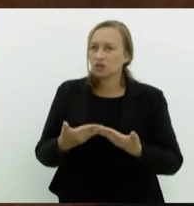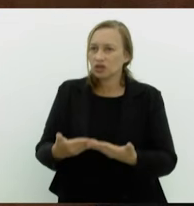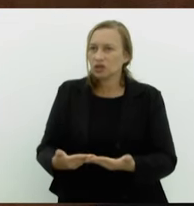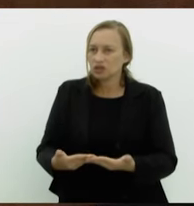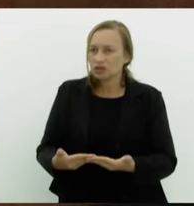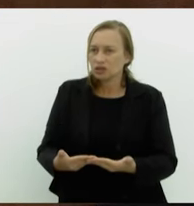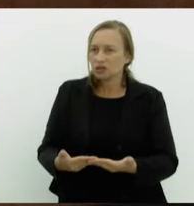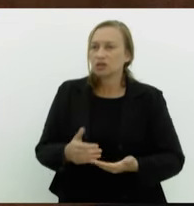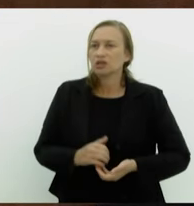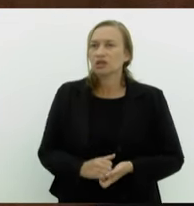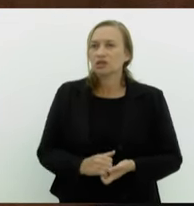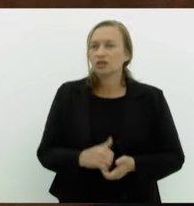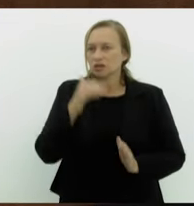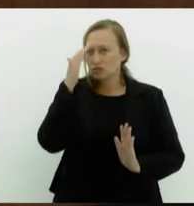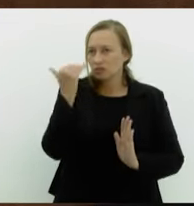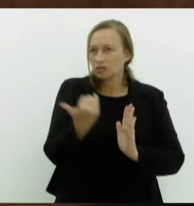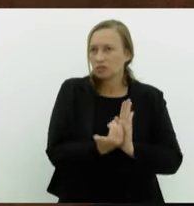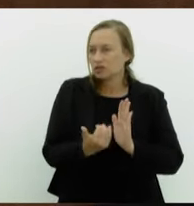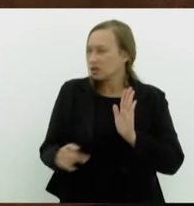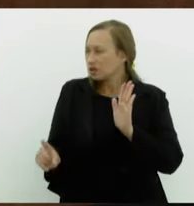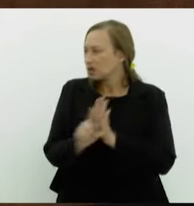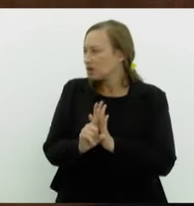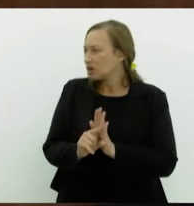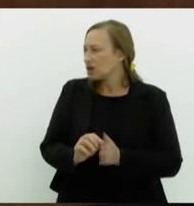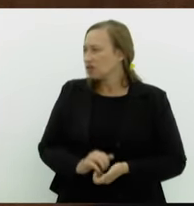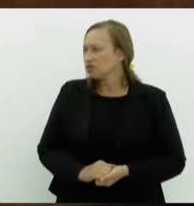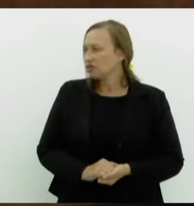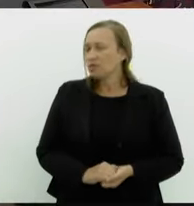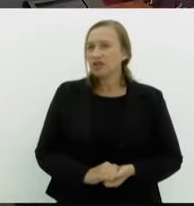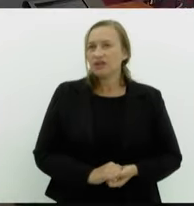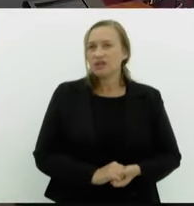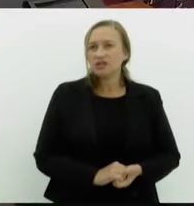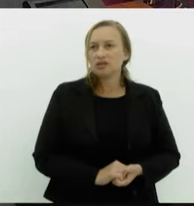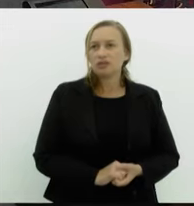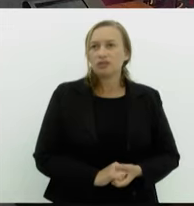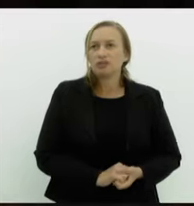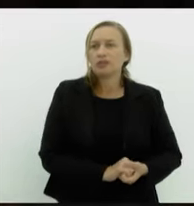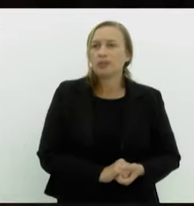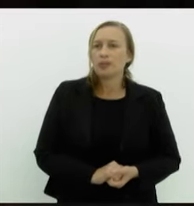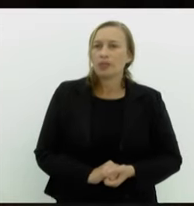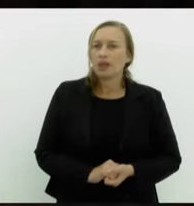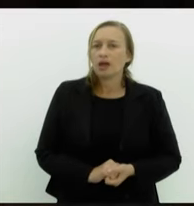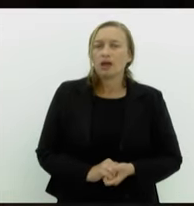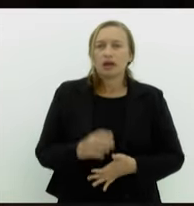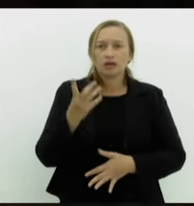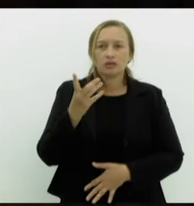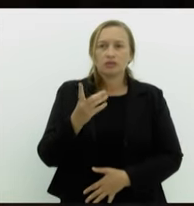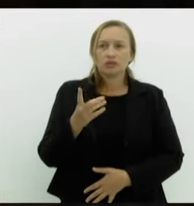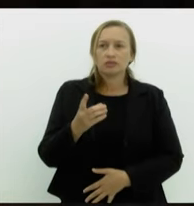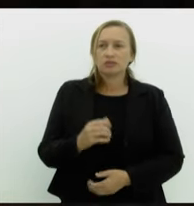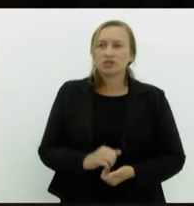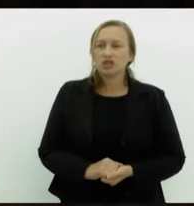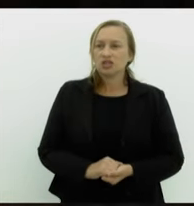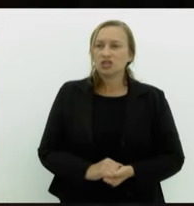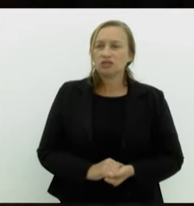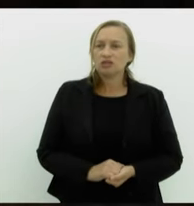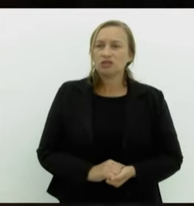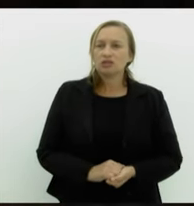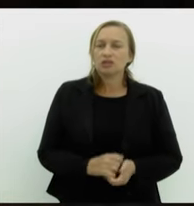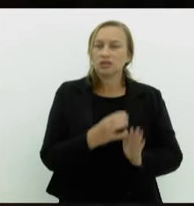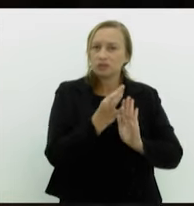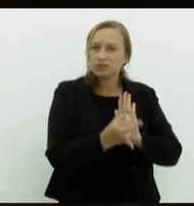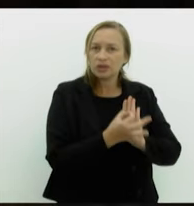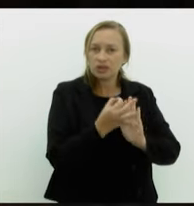deveres que têm que ser cumpridos em lei. Muito obrigado, presidente. Muito obrigado, nosso nobre deputado. Parecer